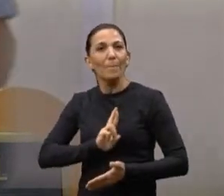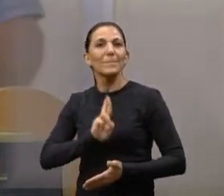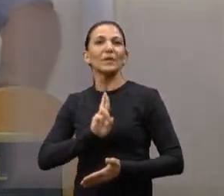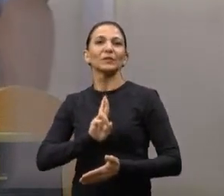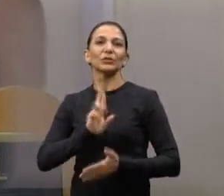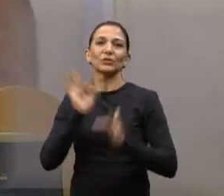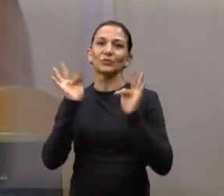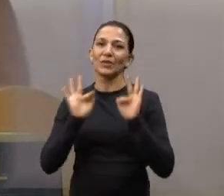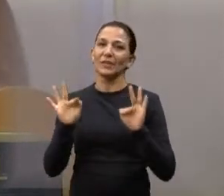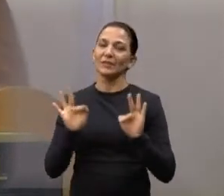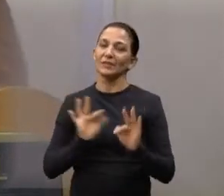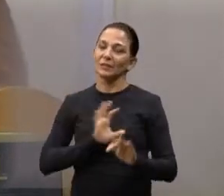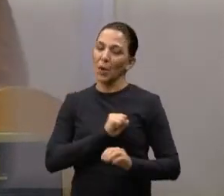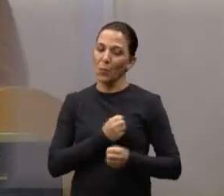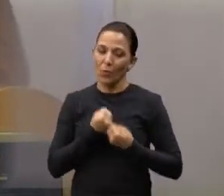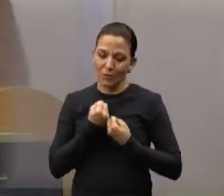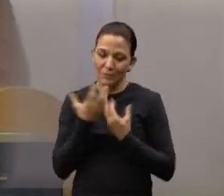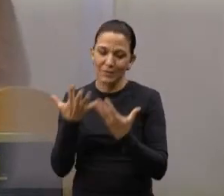bonita.